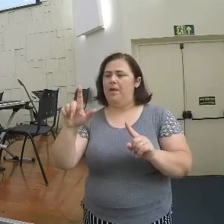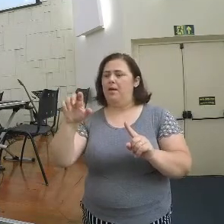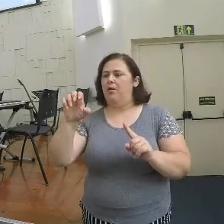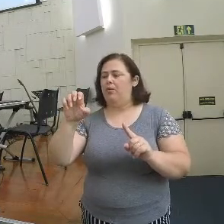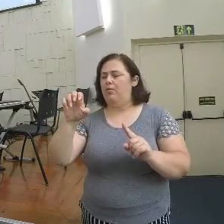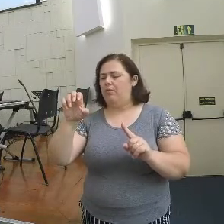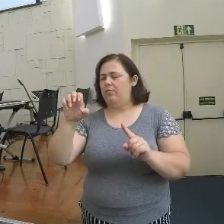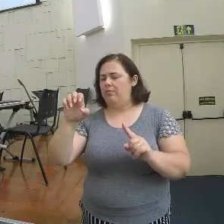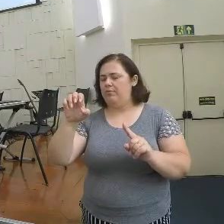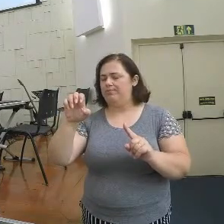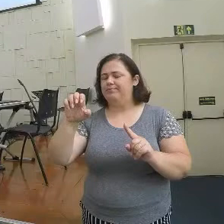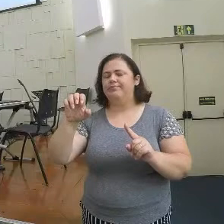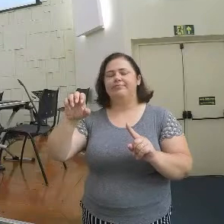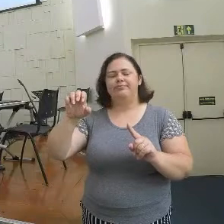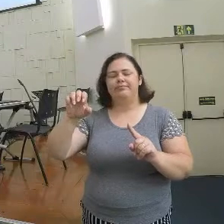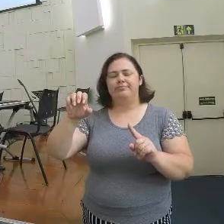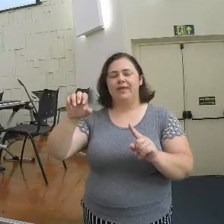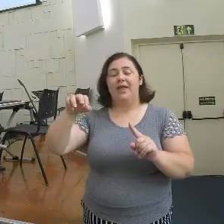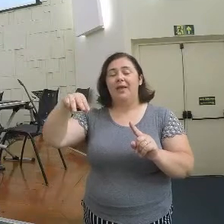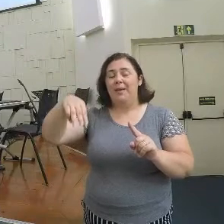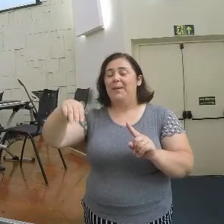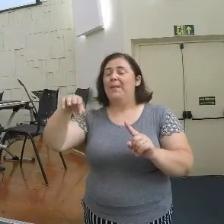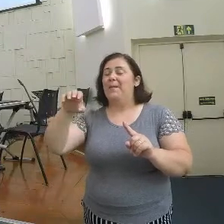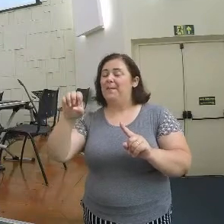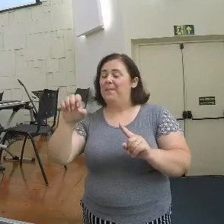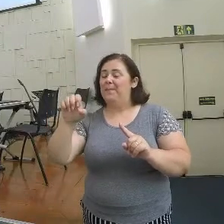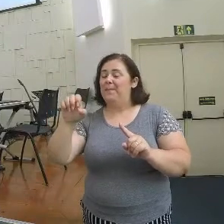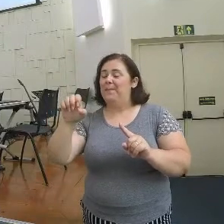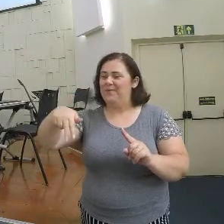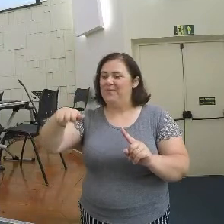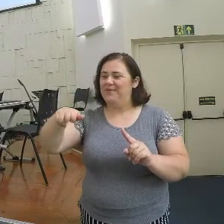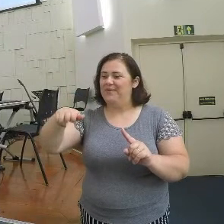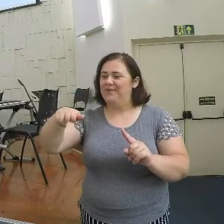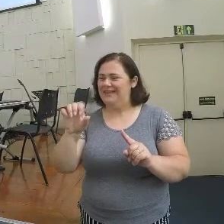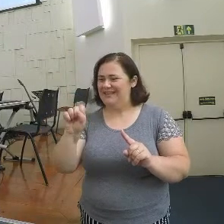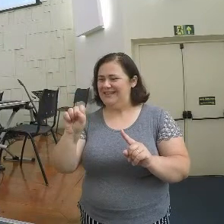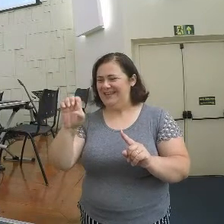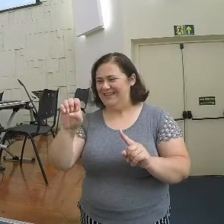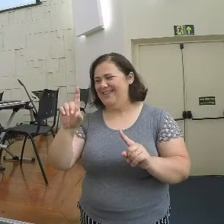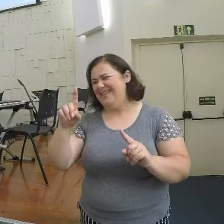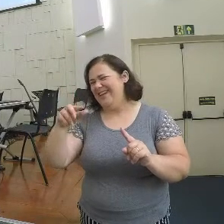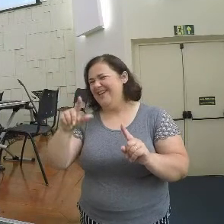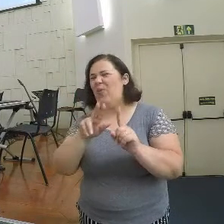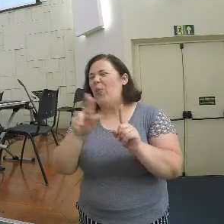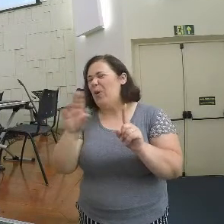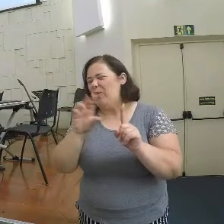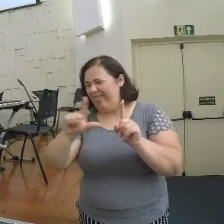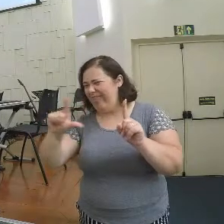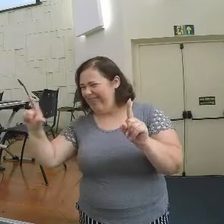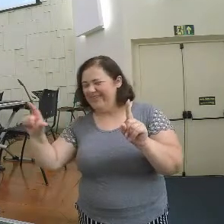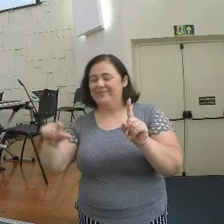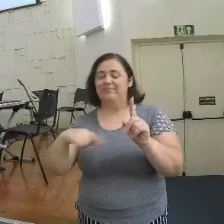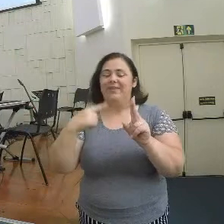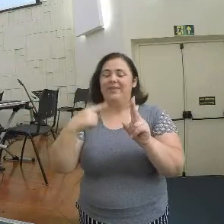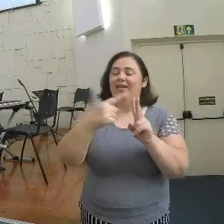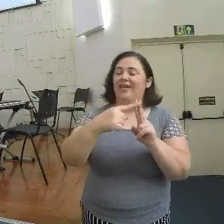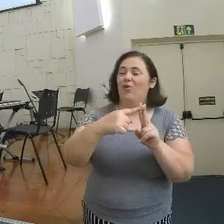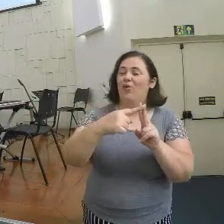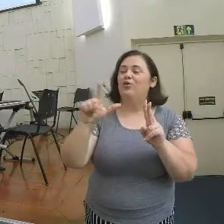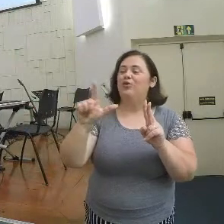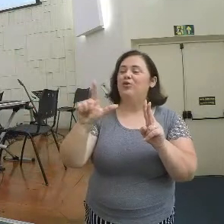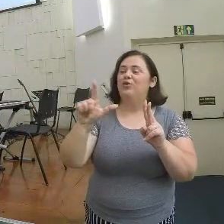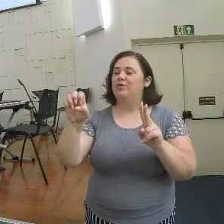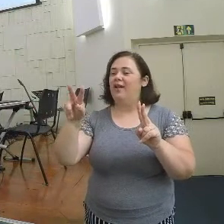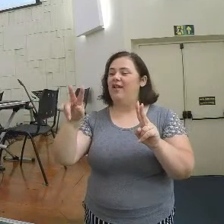segundo, ordem à qual pertence Cristo. Ambos têm o dízimo nas suas práticas. O sacerdócio levítico foi